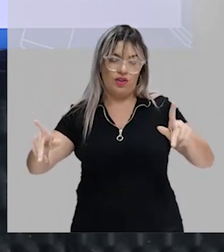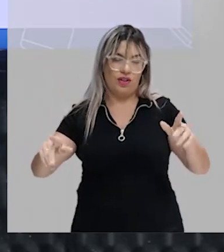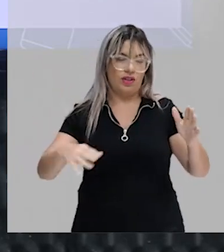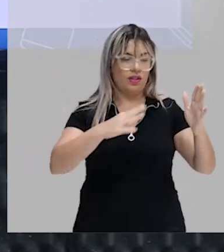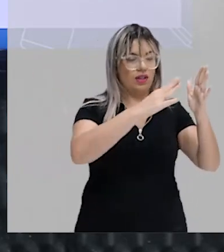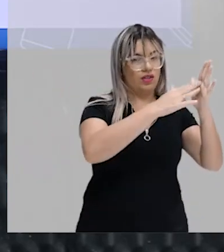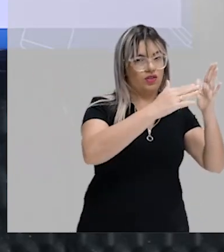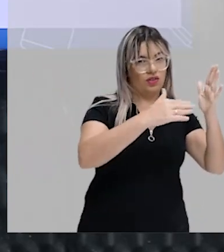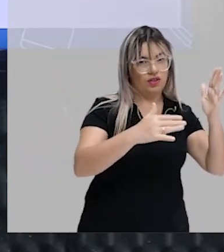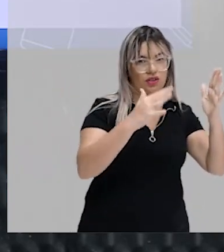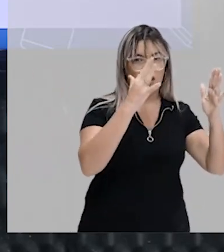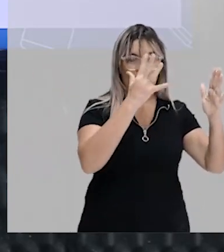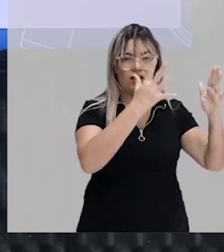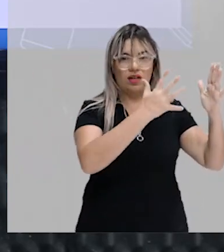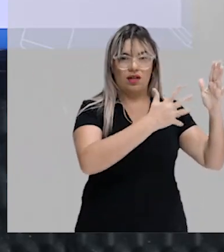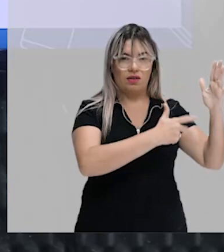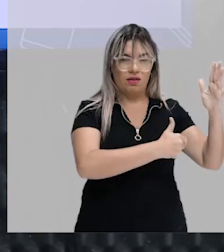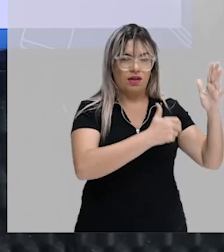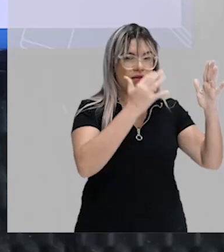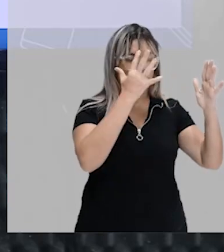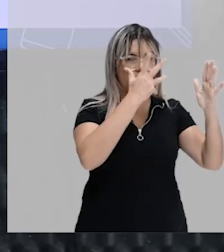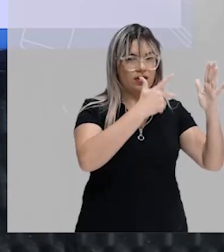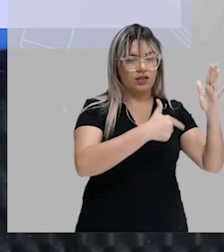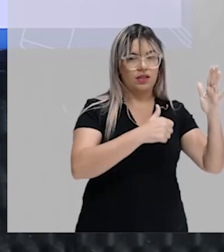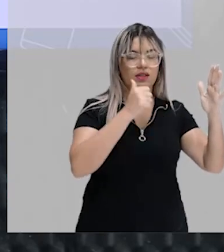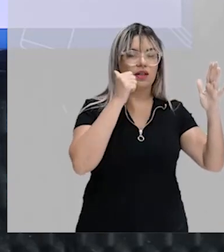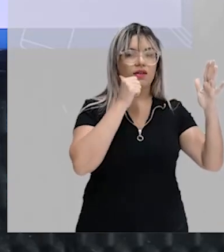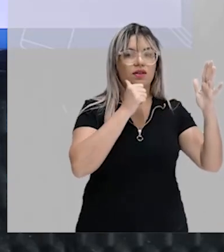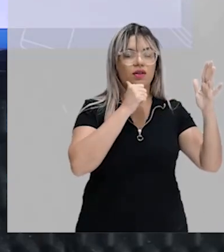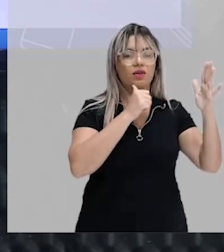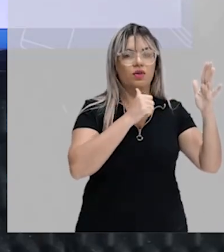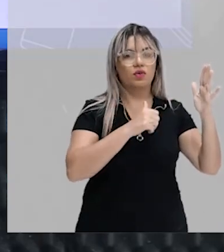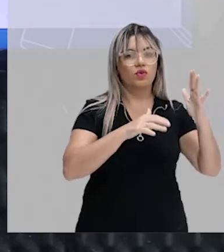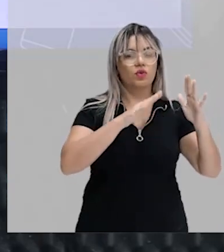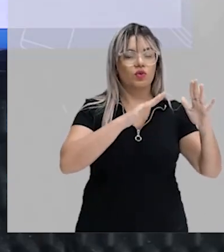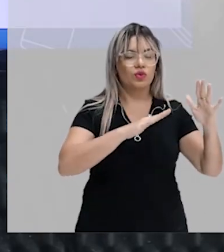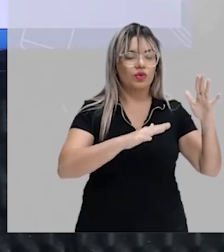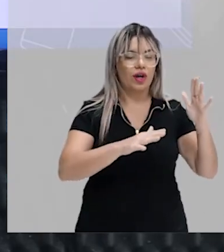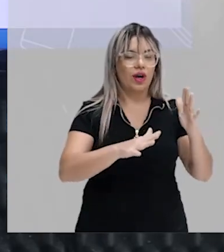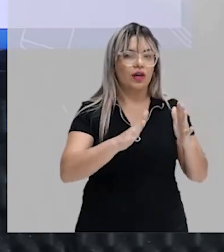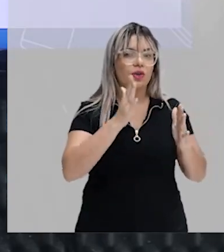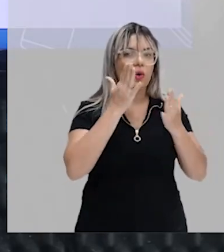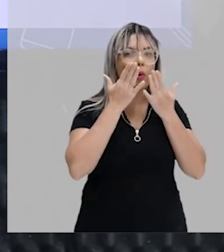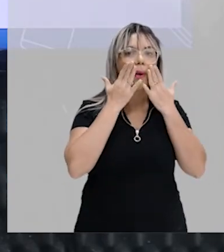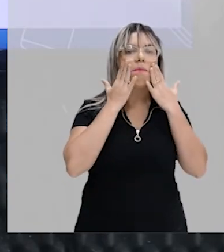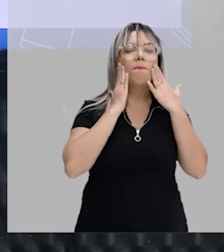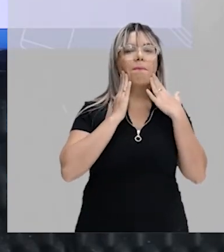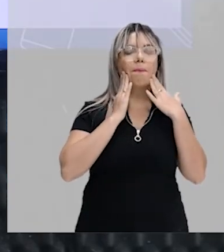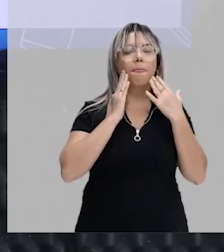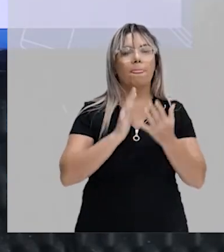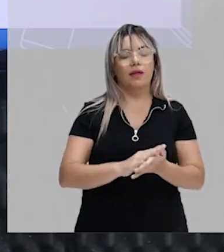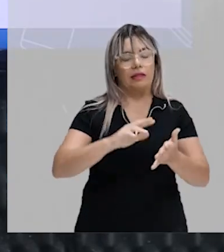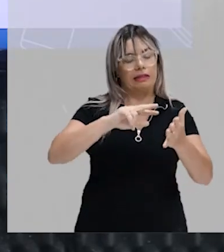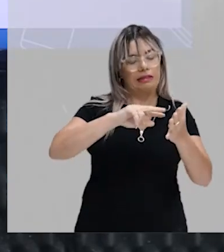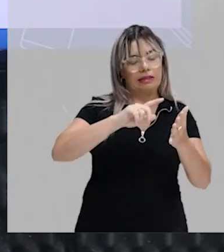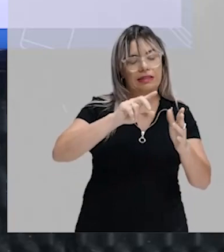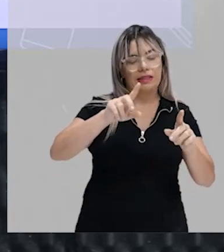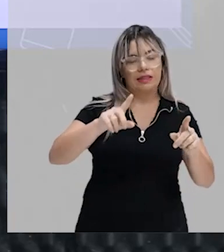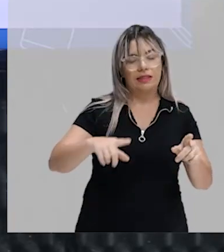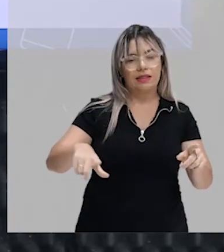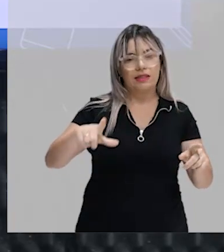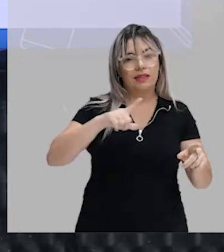das mulheres que gostam de cuidar dos cabelos, da pele, é outro sentido. Quando eu falo